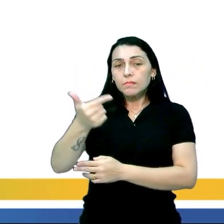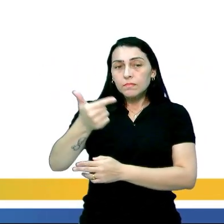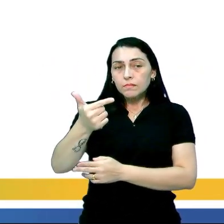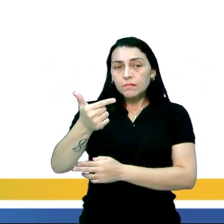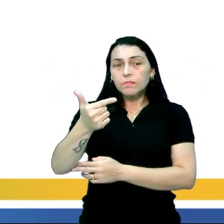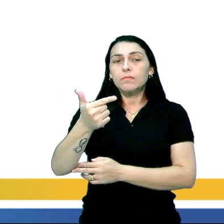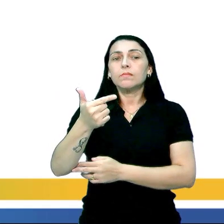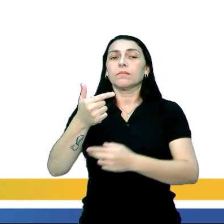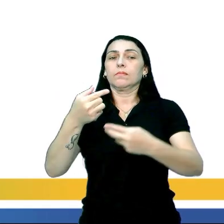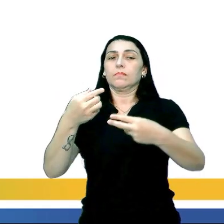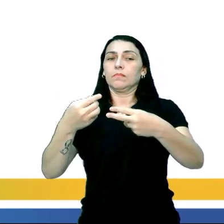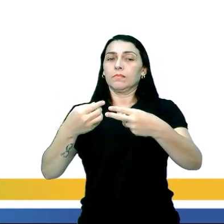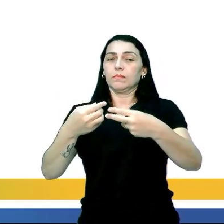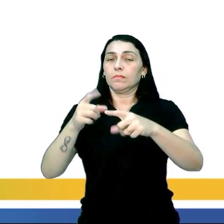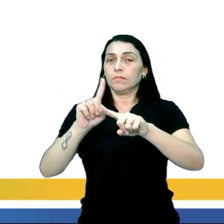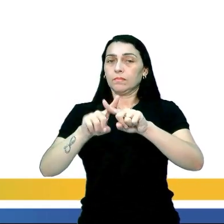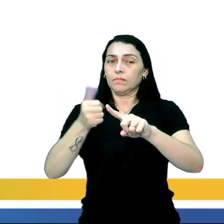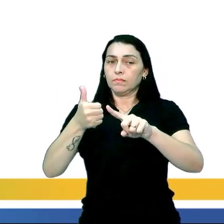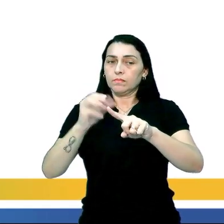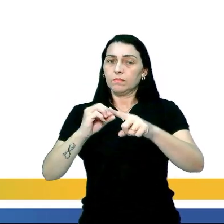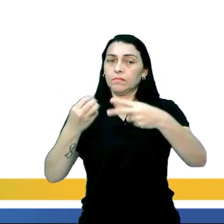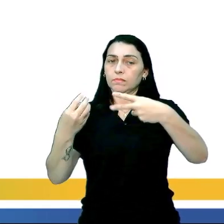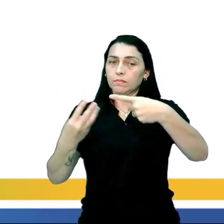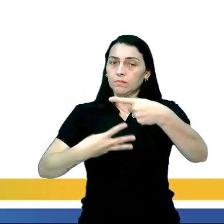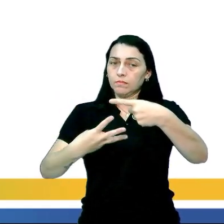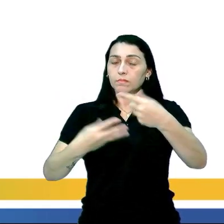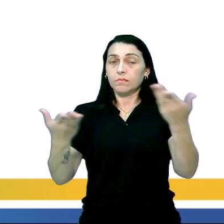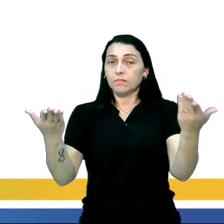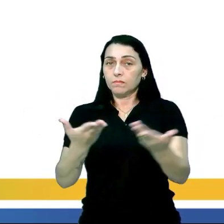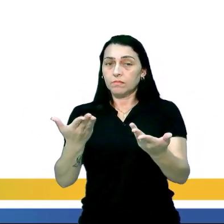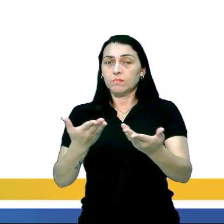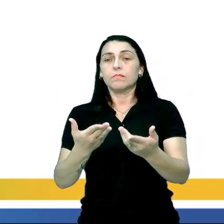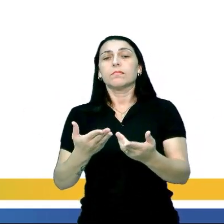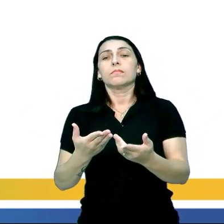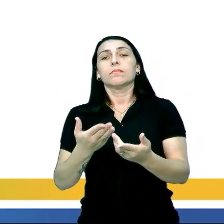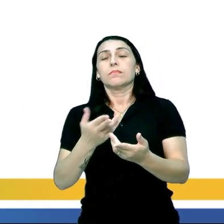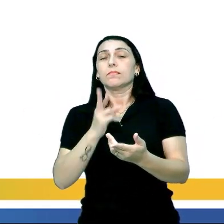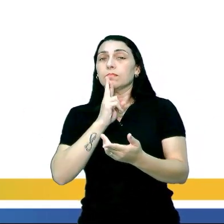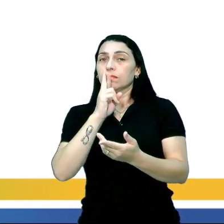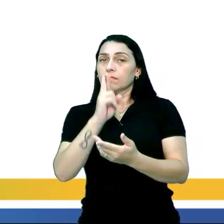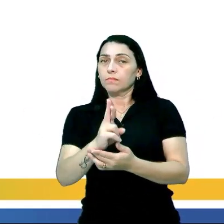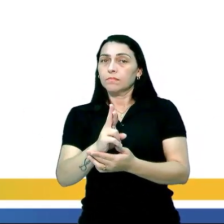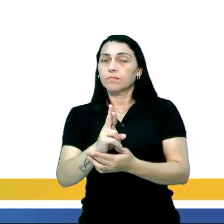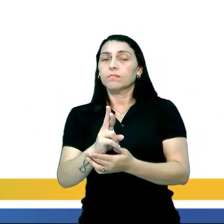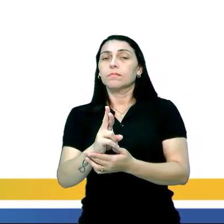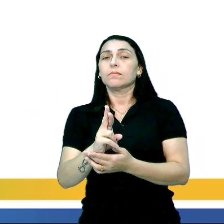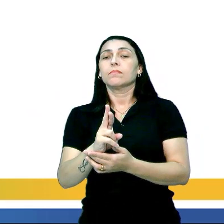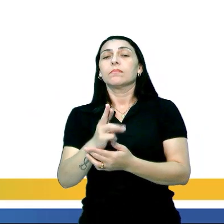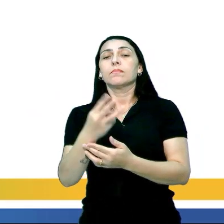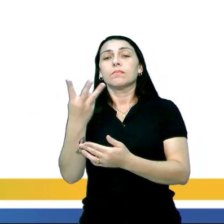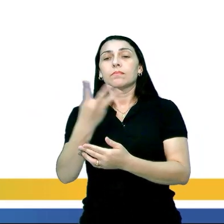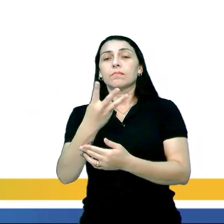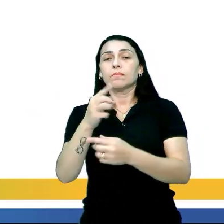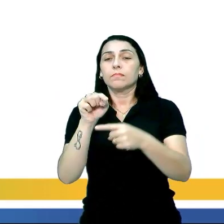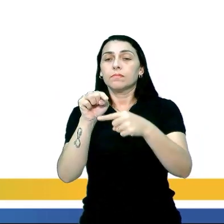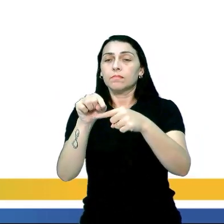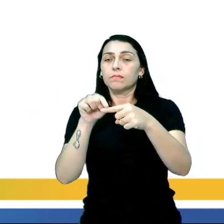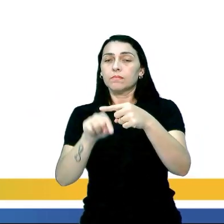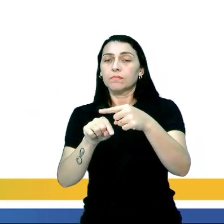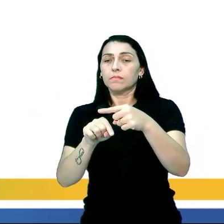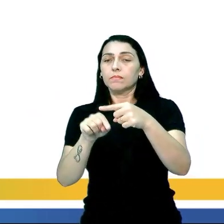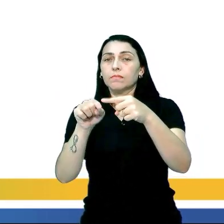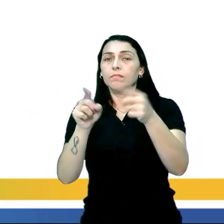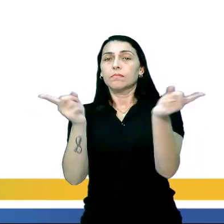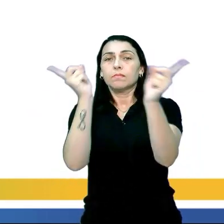o que nós temos aí ficou dessa maneira. Agora é só pegar esse 3 que está dividindo,